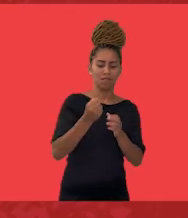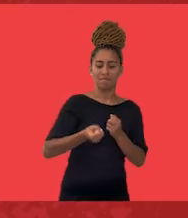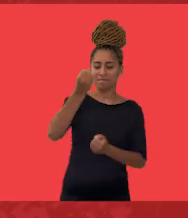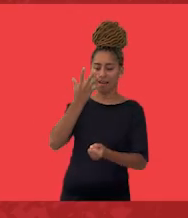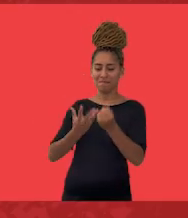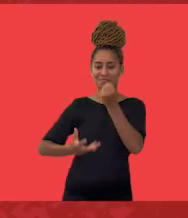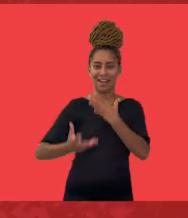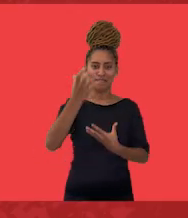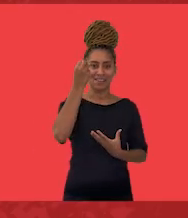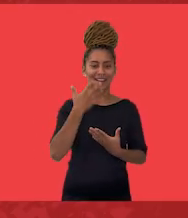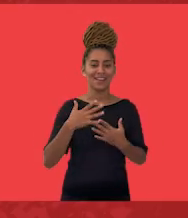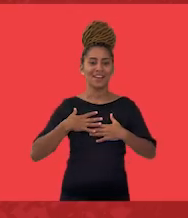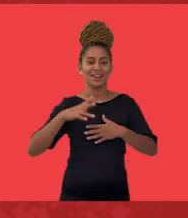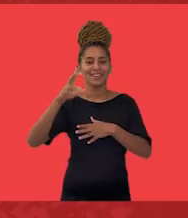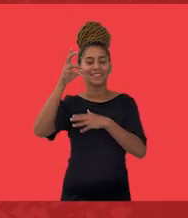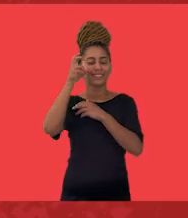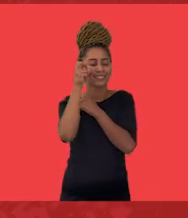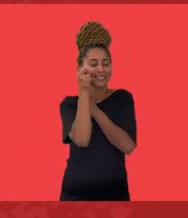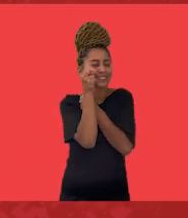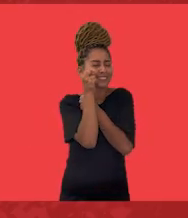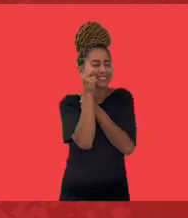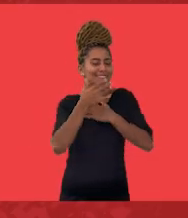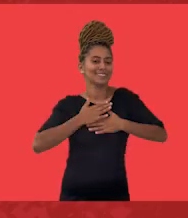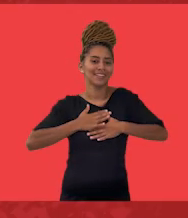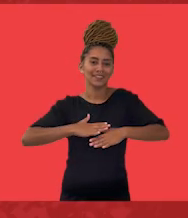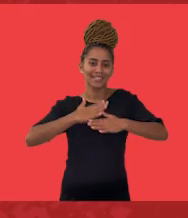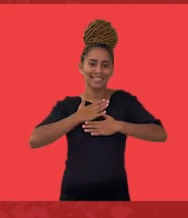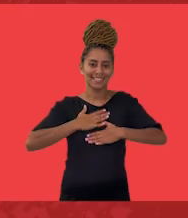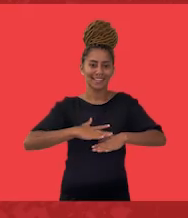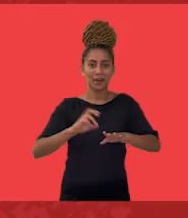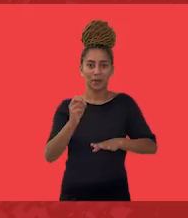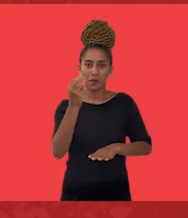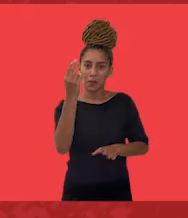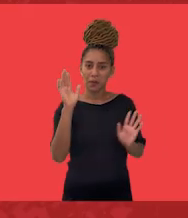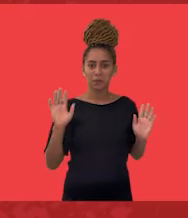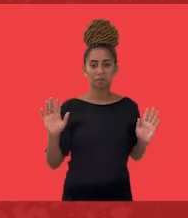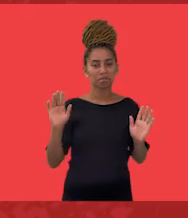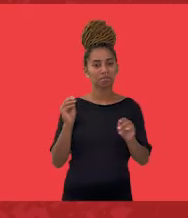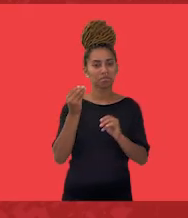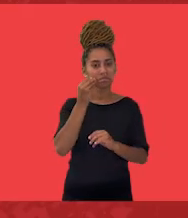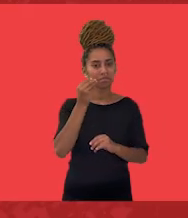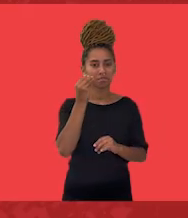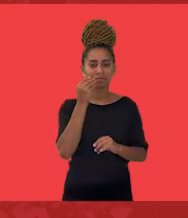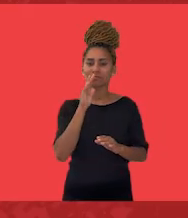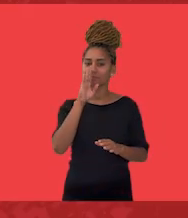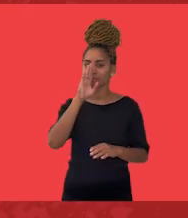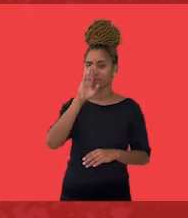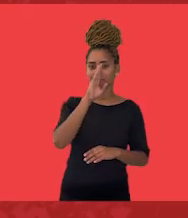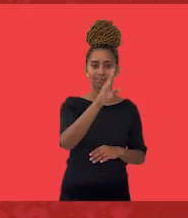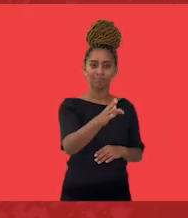se casar. Seu crime é ser louco, muito